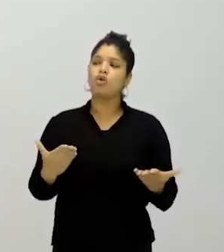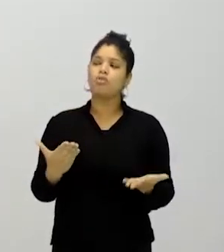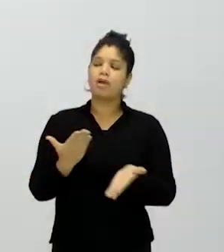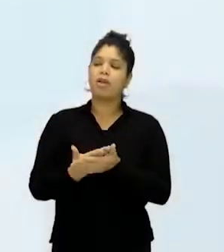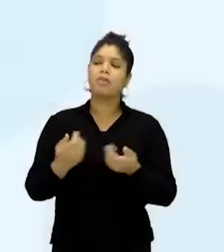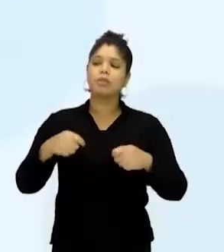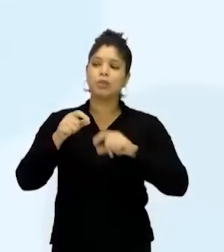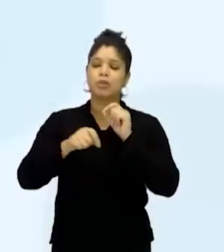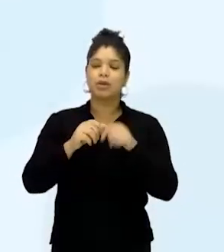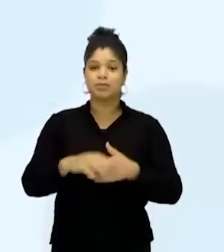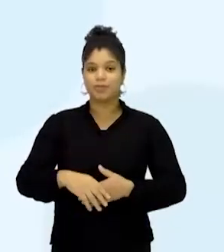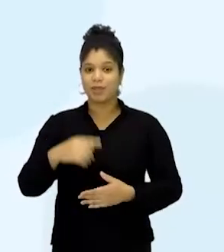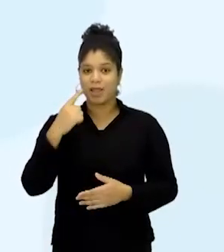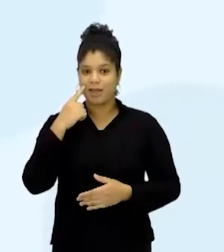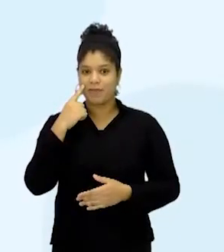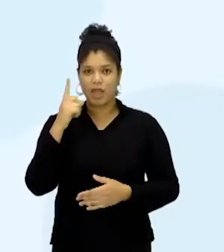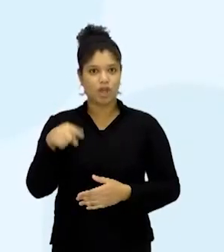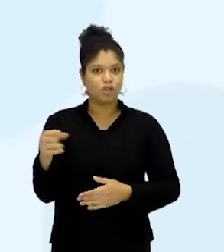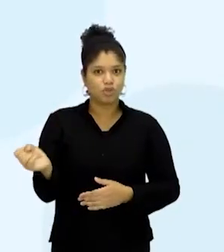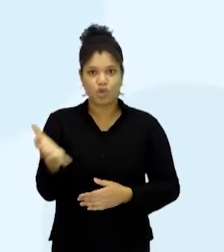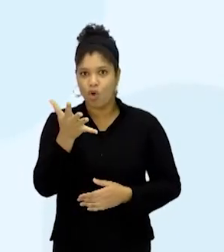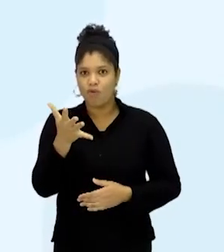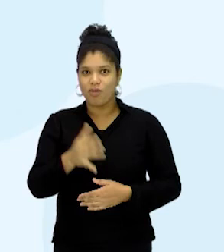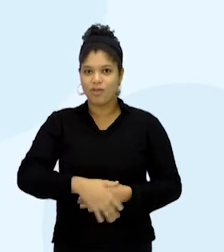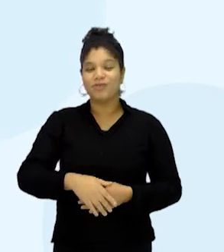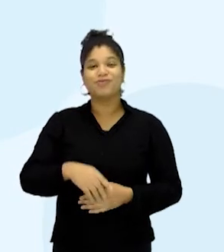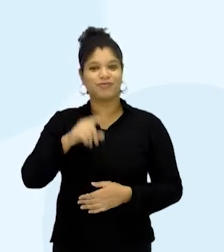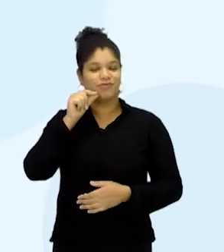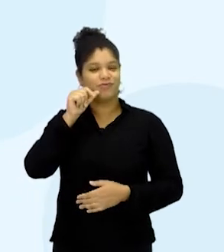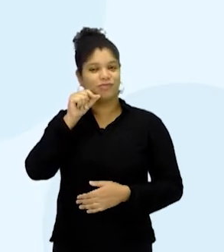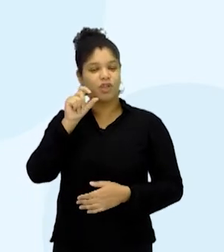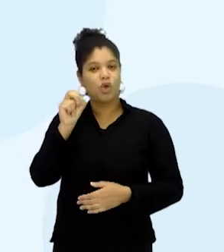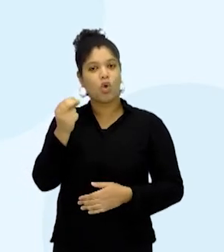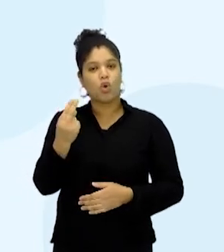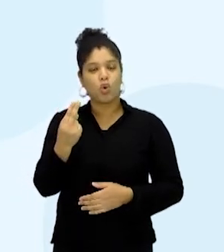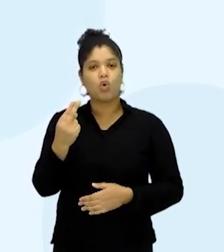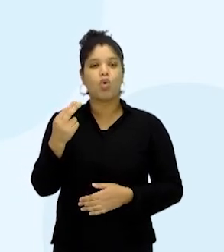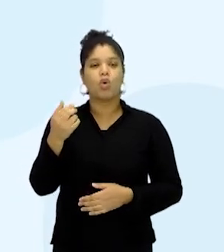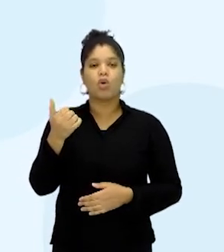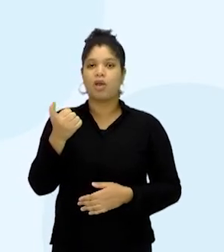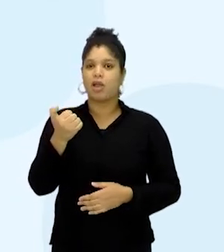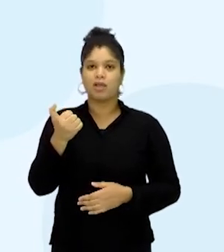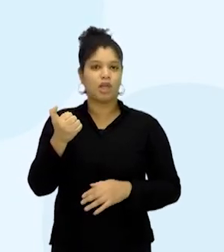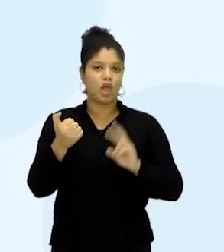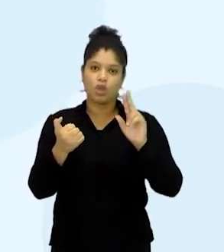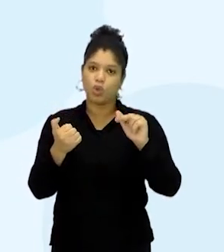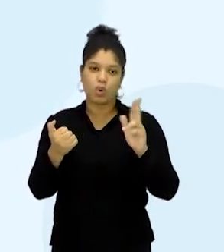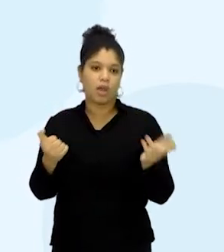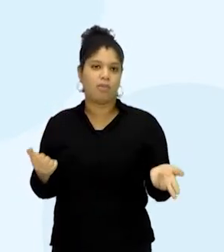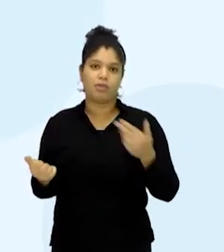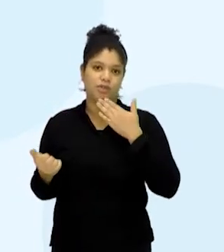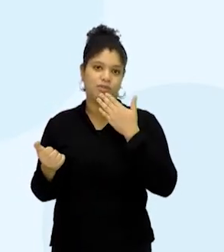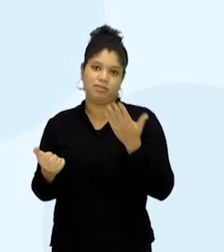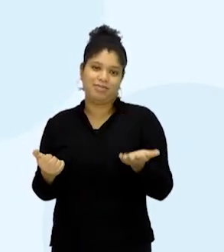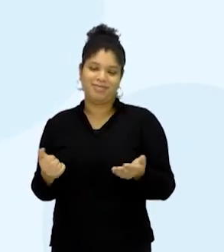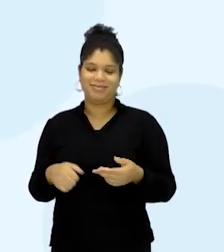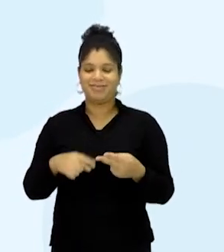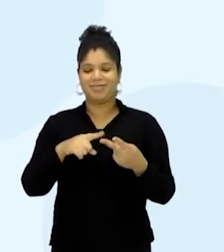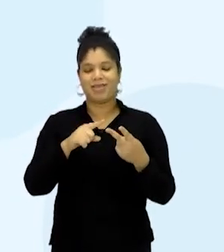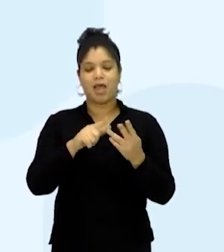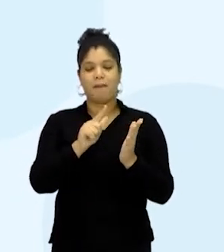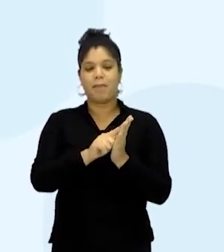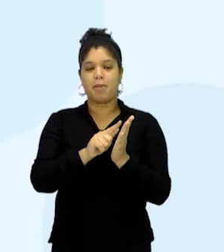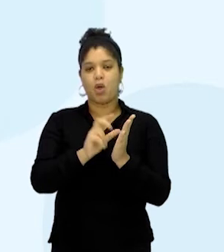de hoje. Ó, material inédito, hein? Lápis ou caneta. Uau, Nunca pedimos isso daqui, hein, professor? Papel